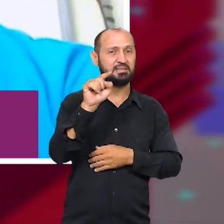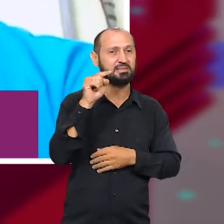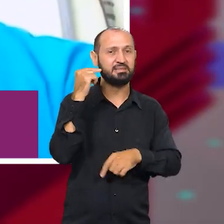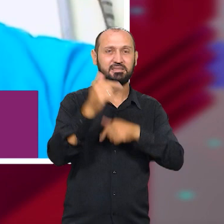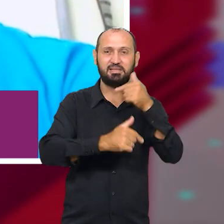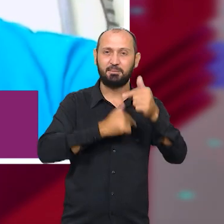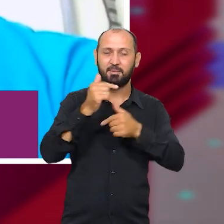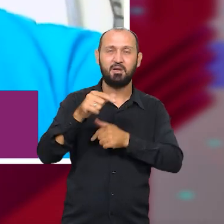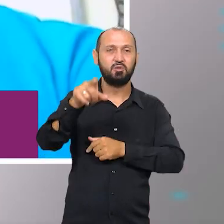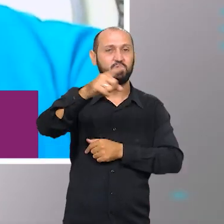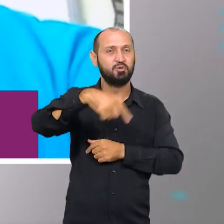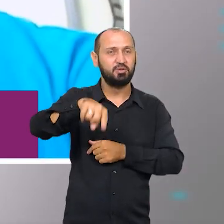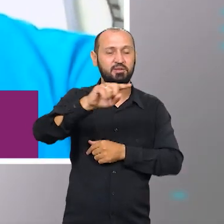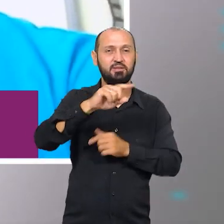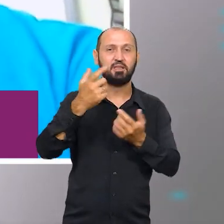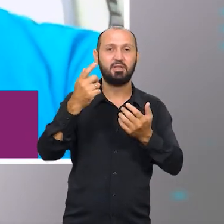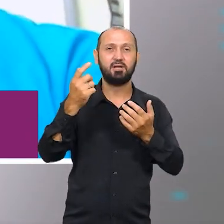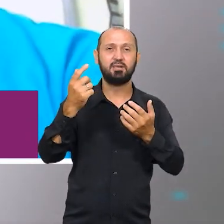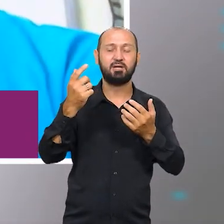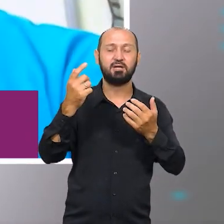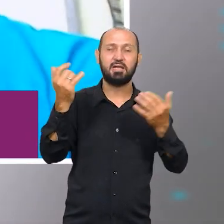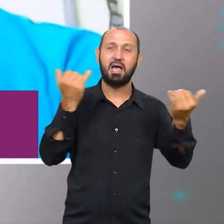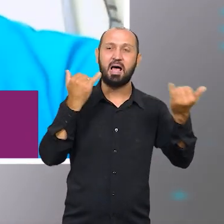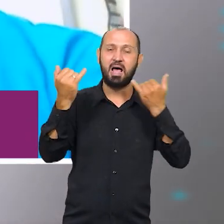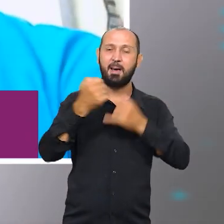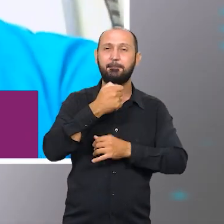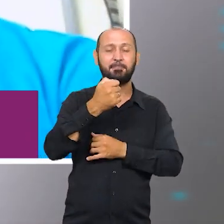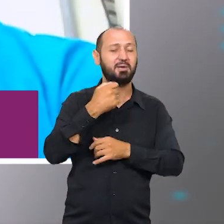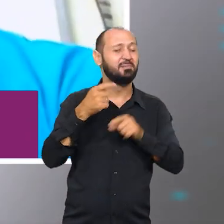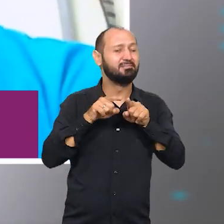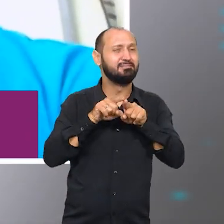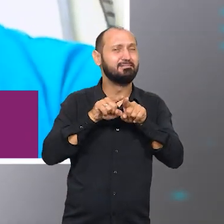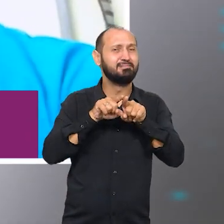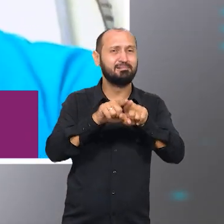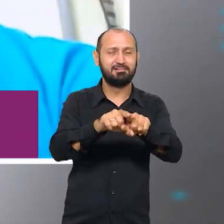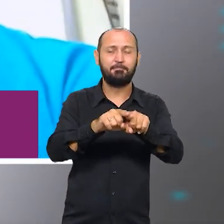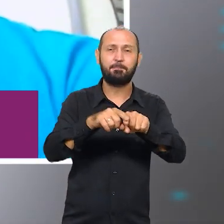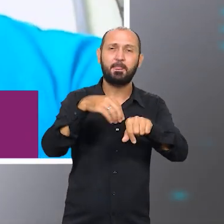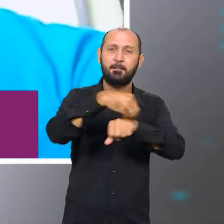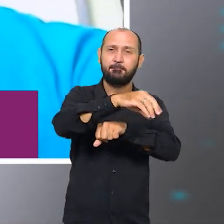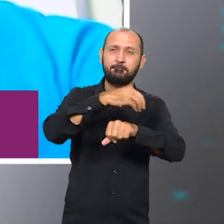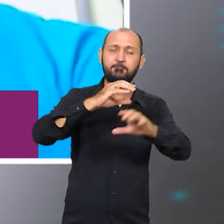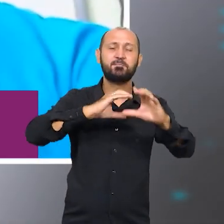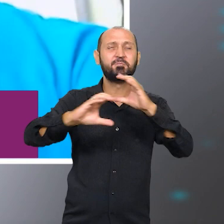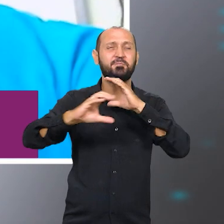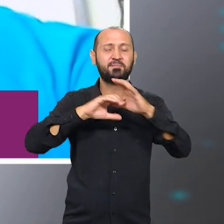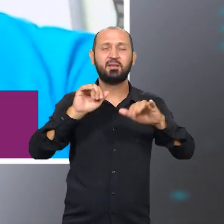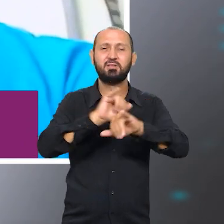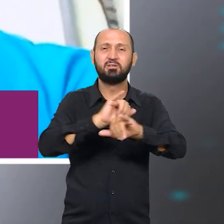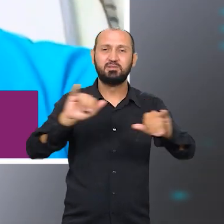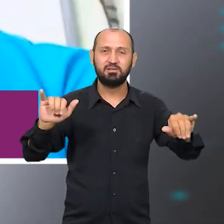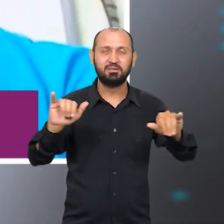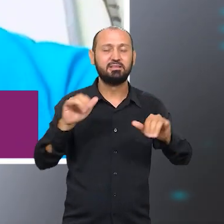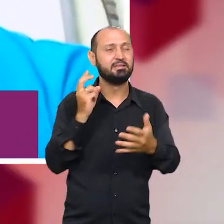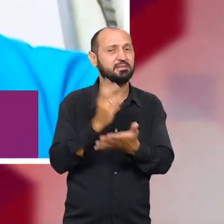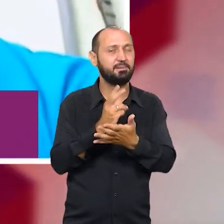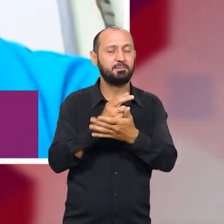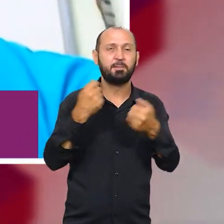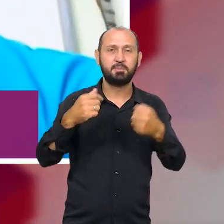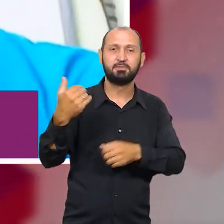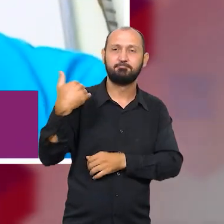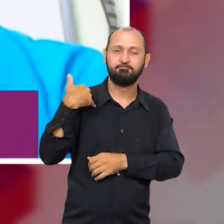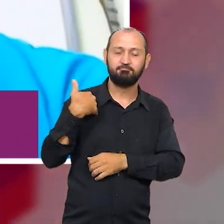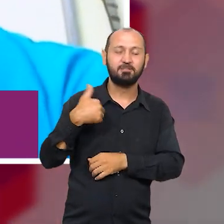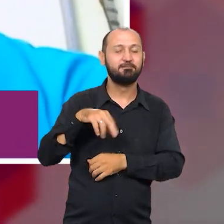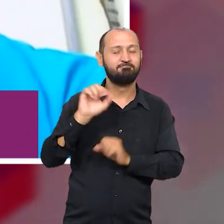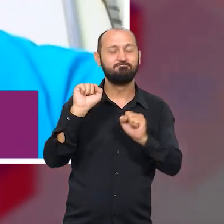trabalho de vocês aí. A mídia é nossa parceira na divulgação, na informação, e sempre que precisar pode